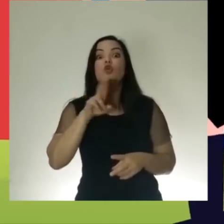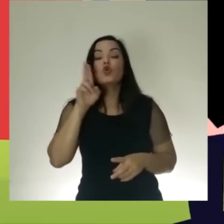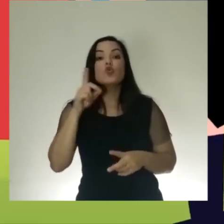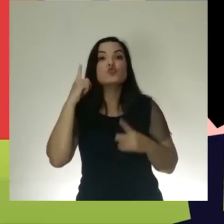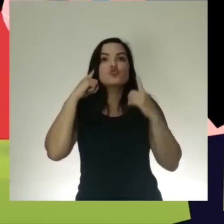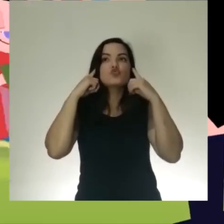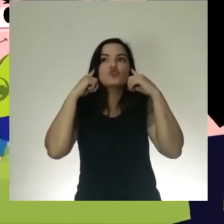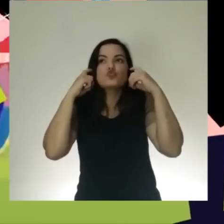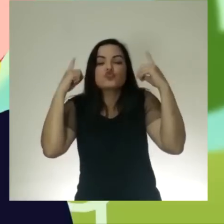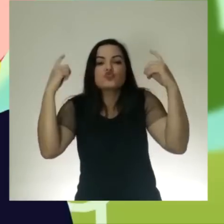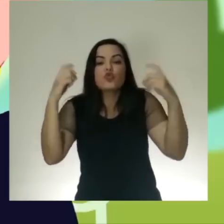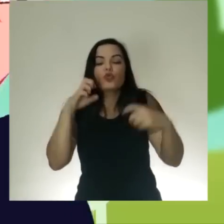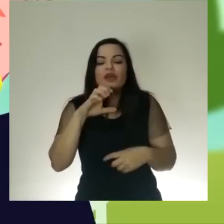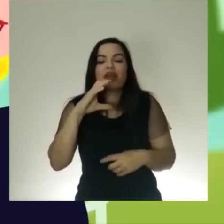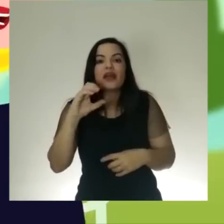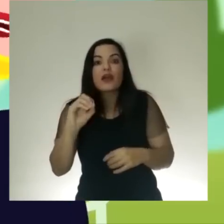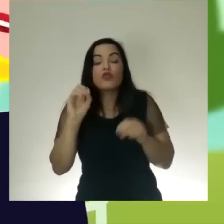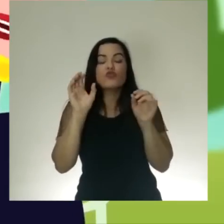à noite também.